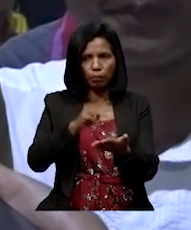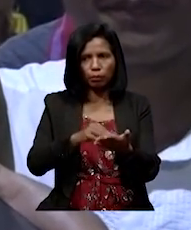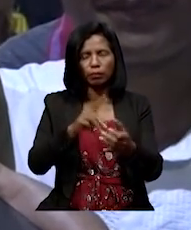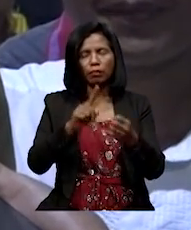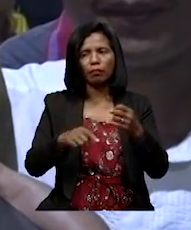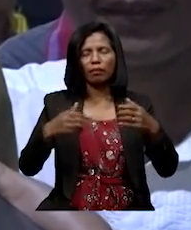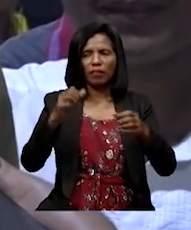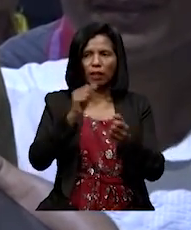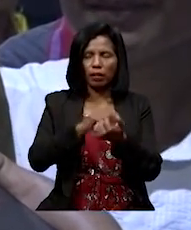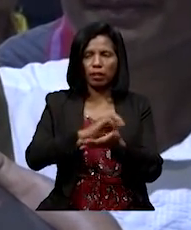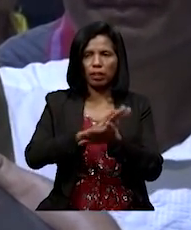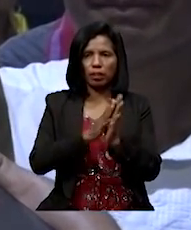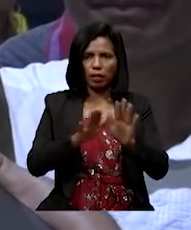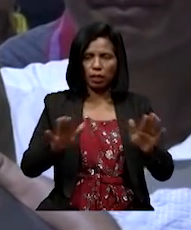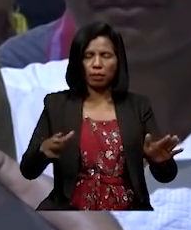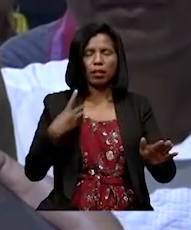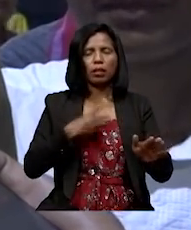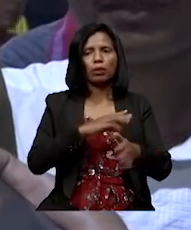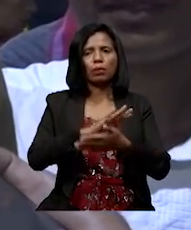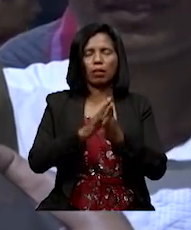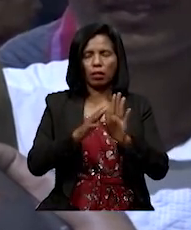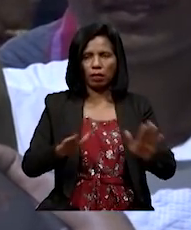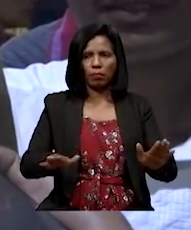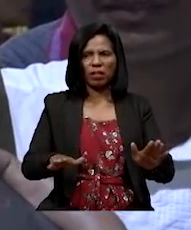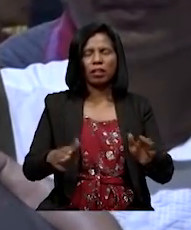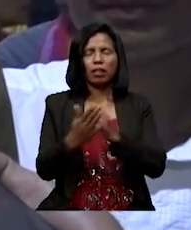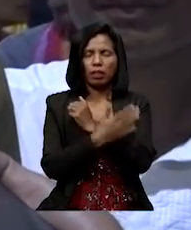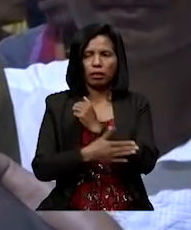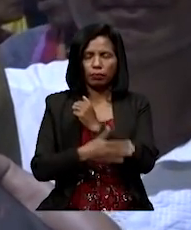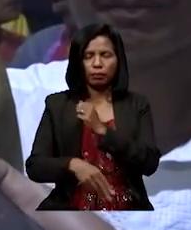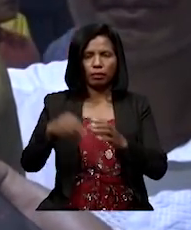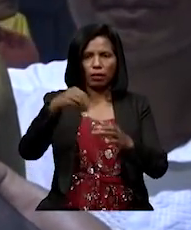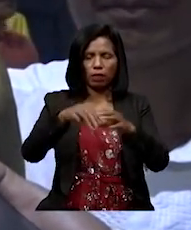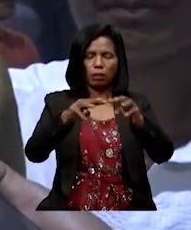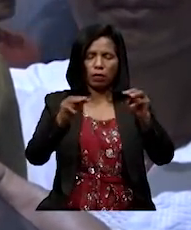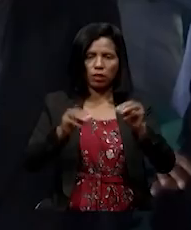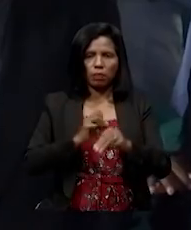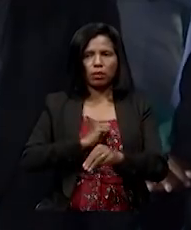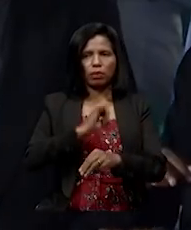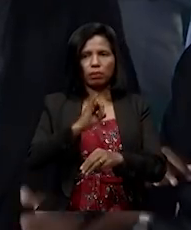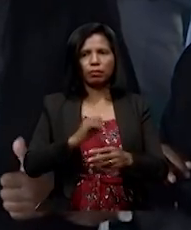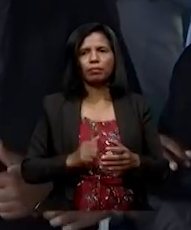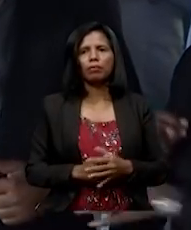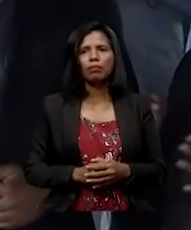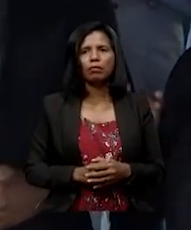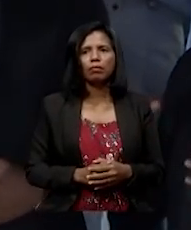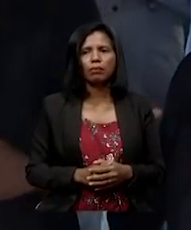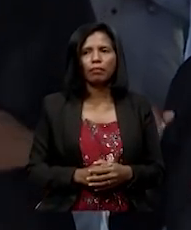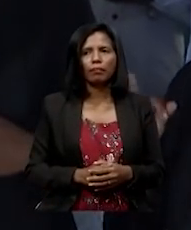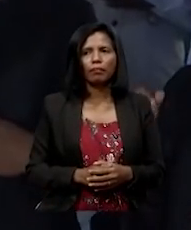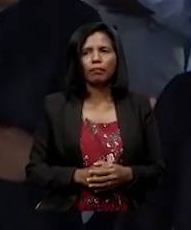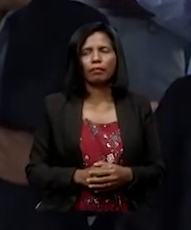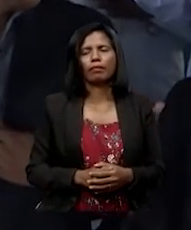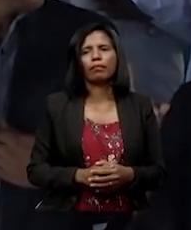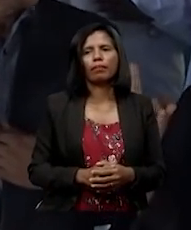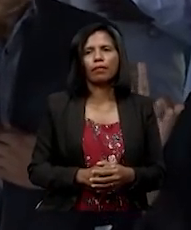kria estabilidade atu ita hotu hakmate ia nasional inkulima ya munisipi Cova Lima. Oscar Atutan militantes foi